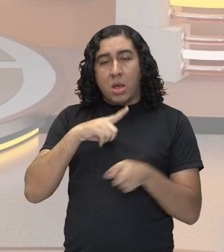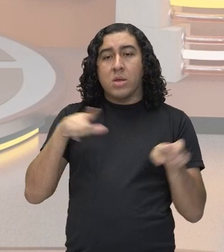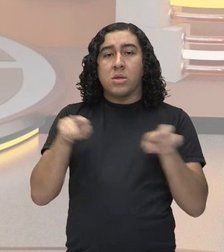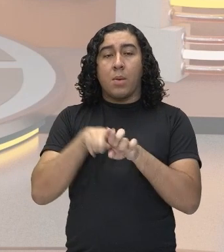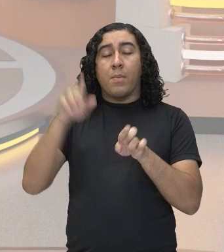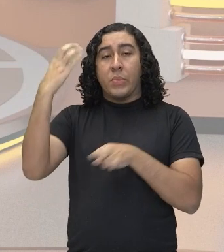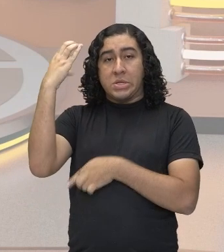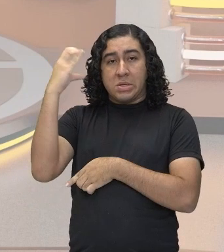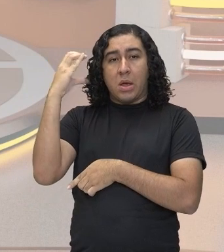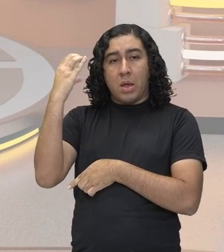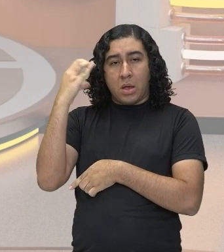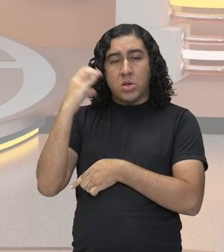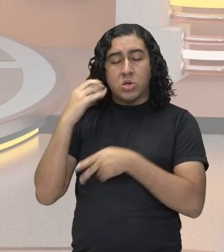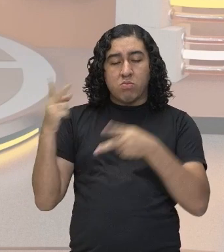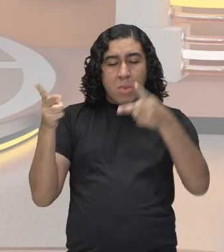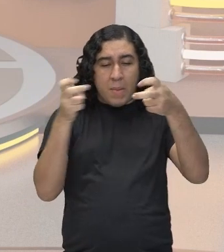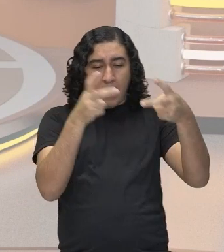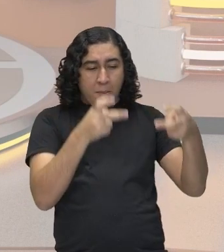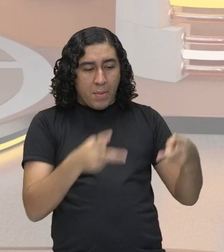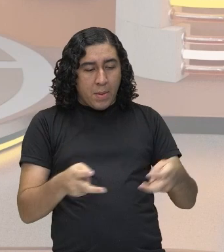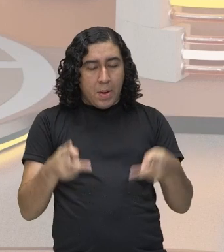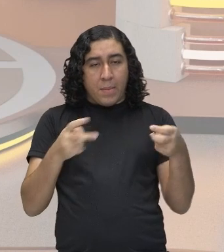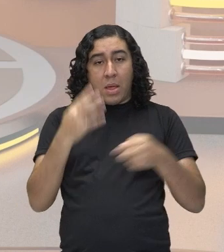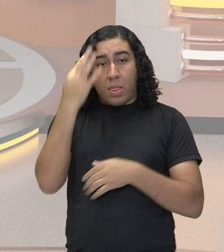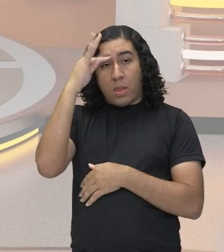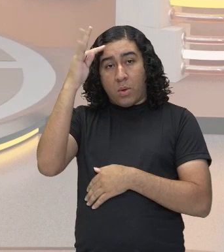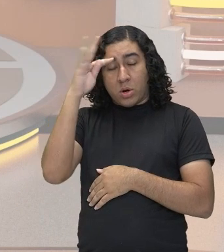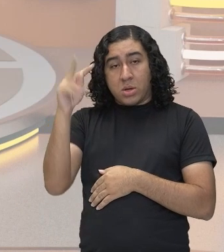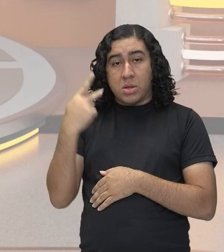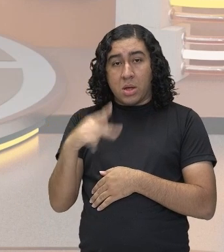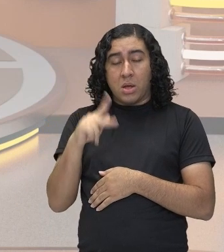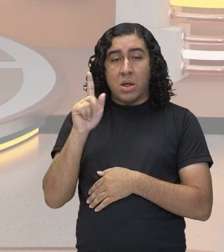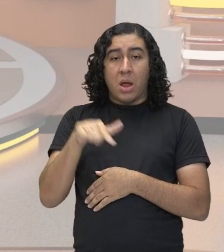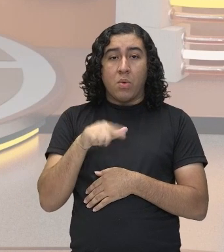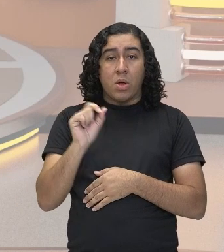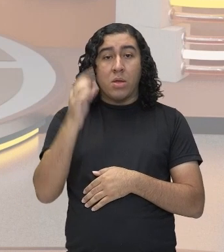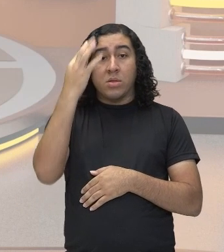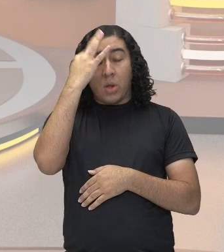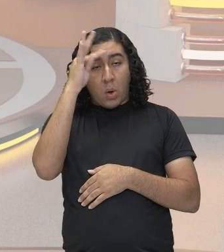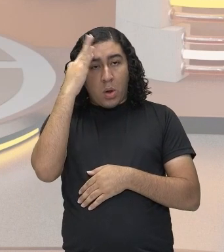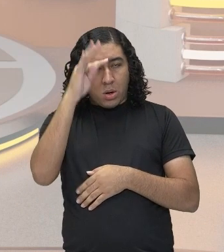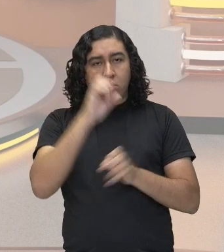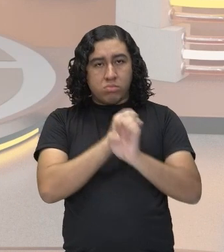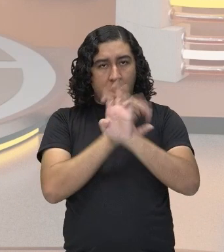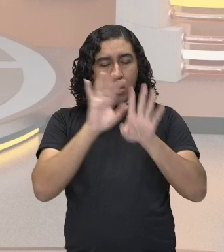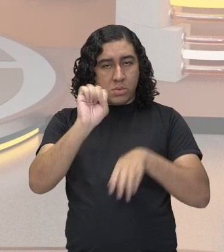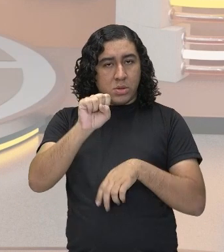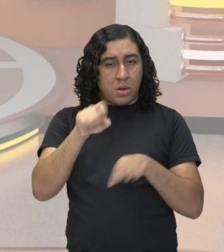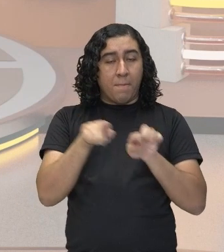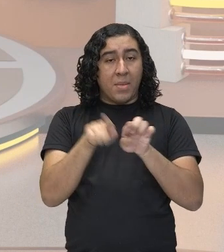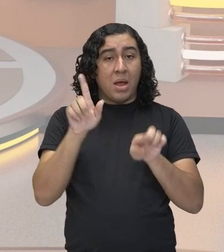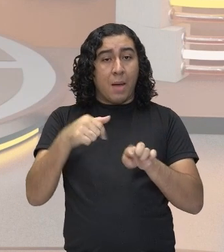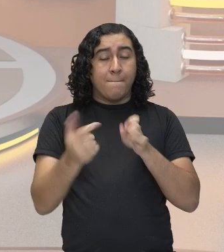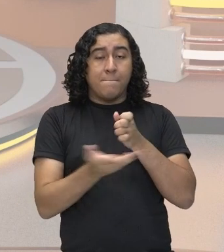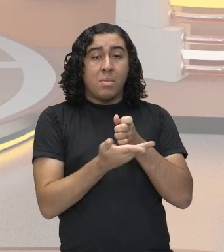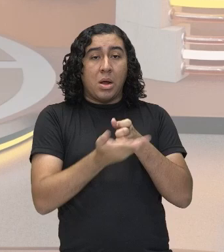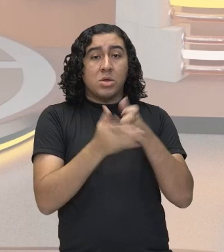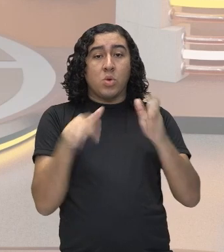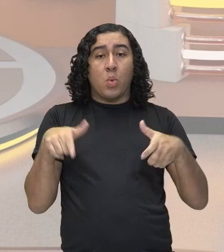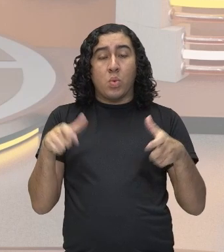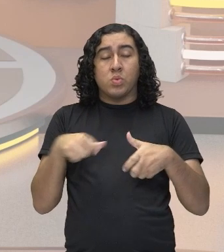científica. Então, a teoria dele, ela é teórica, claro, mas ela é fundamentada